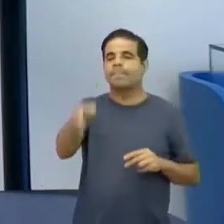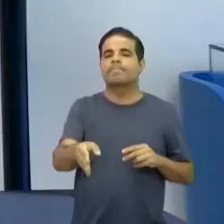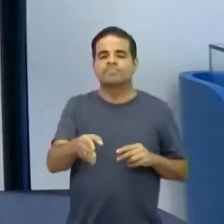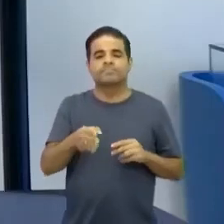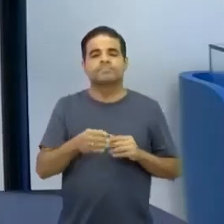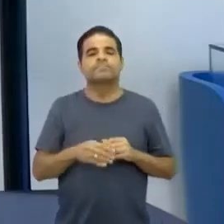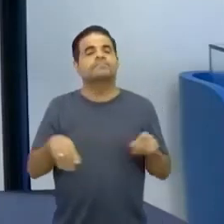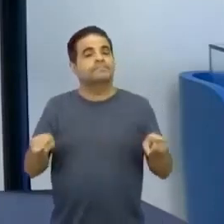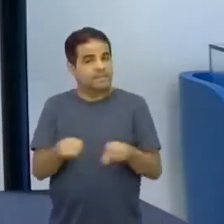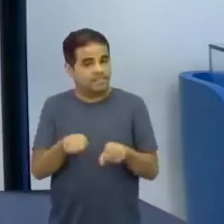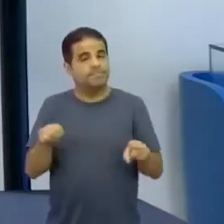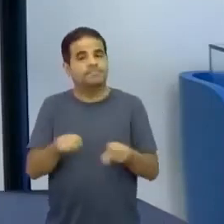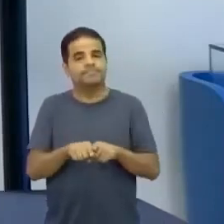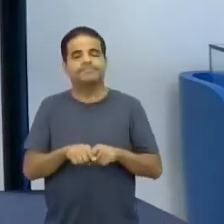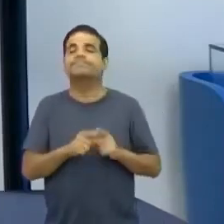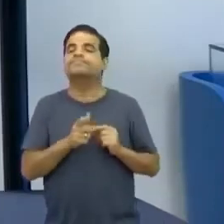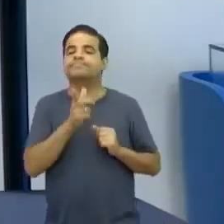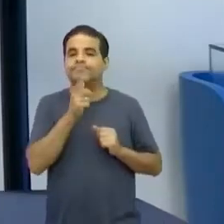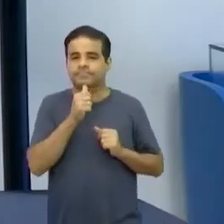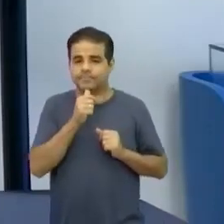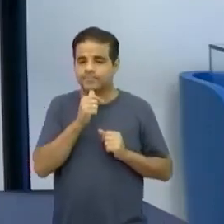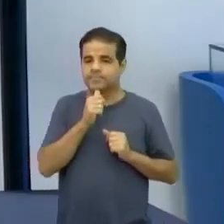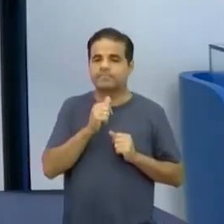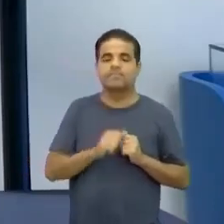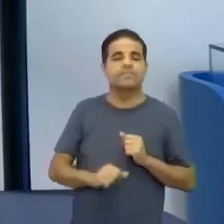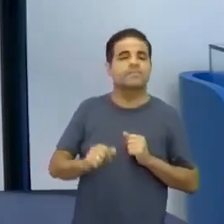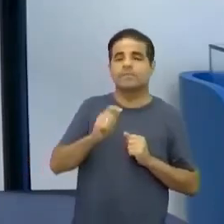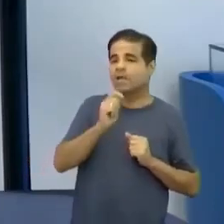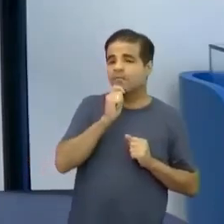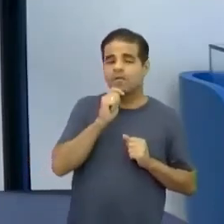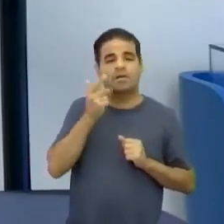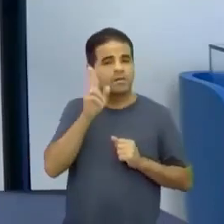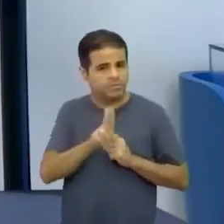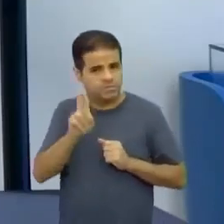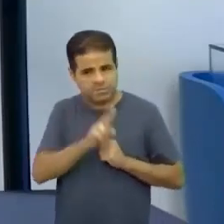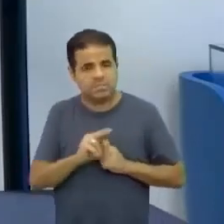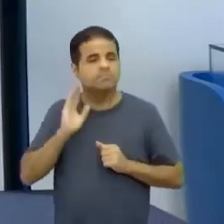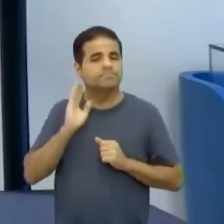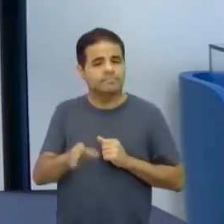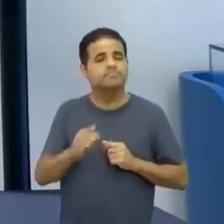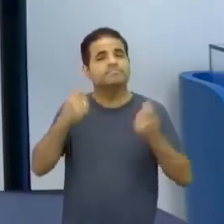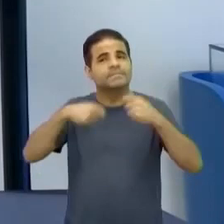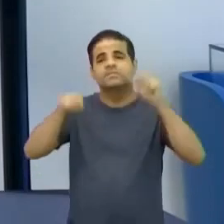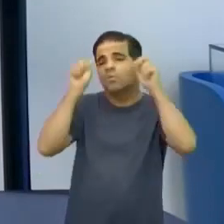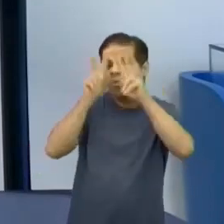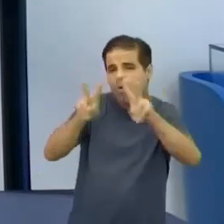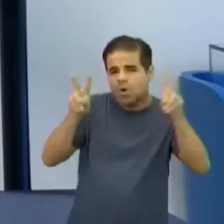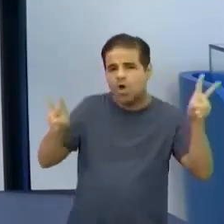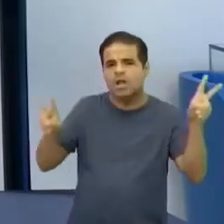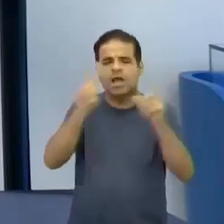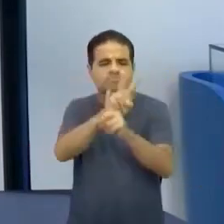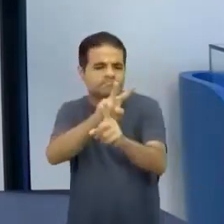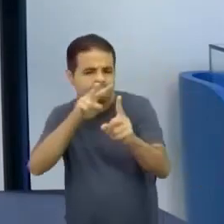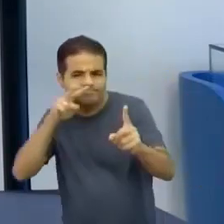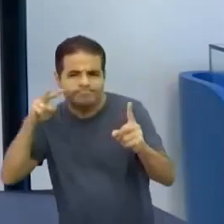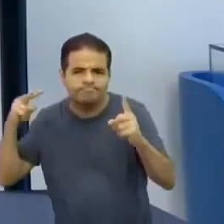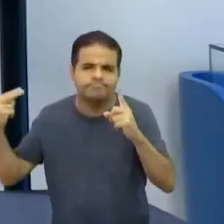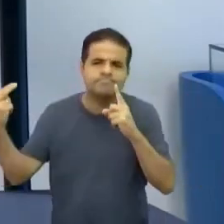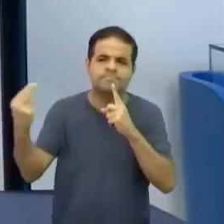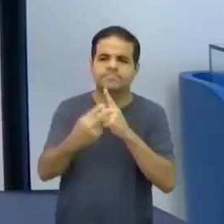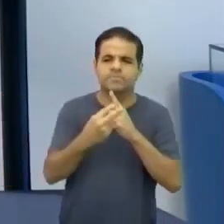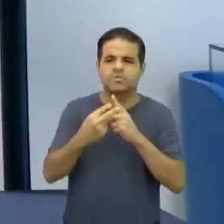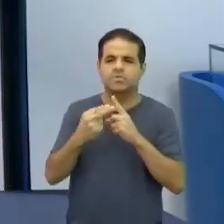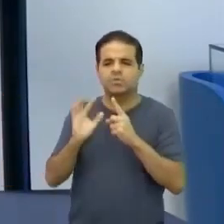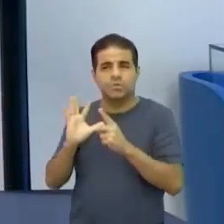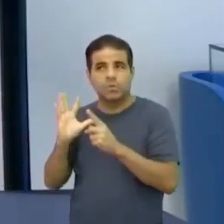diretamente e com aquela que está sendo indiretamente usada, certo? Nós temos que ter um olhar crítico sobre toda essa situação,